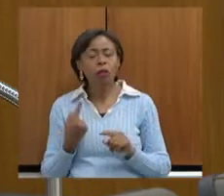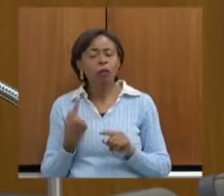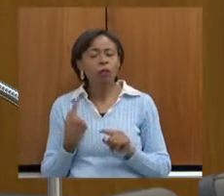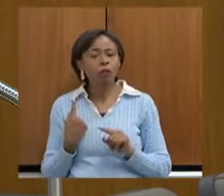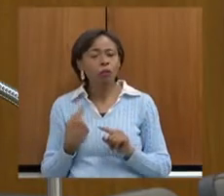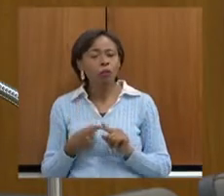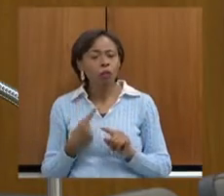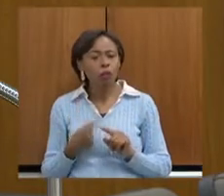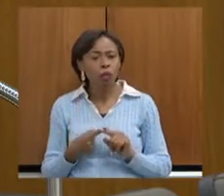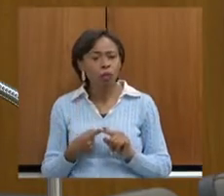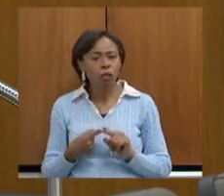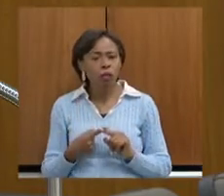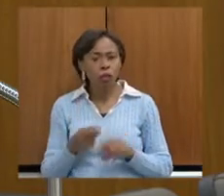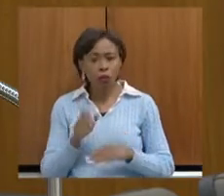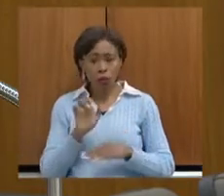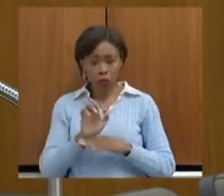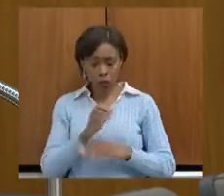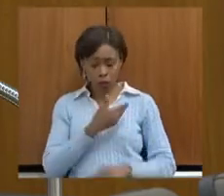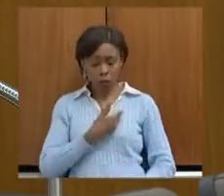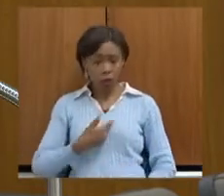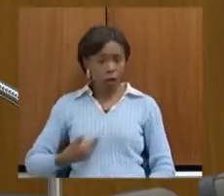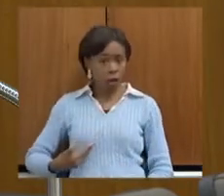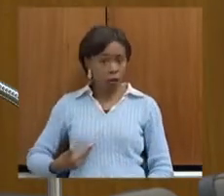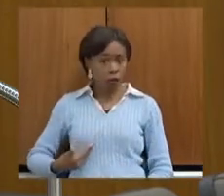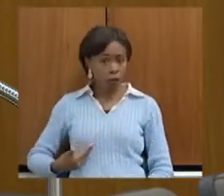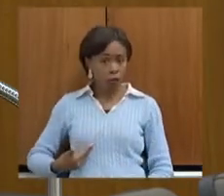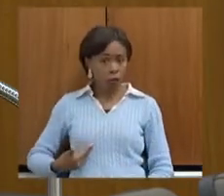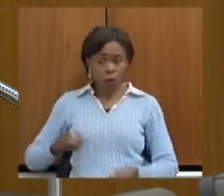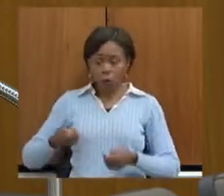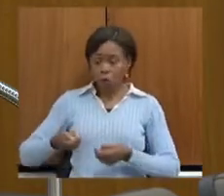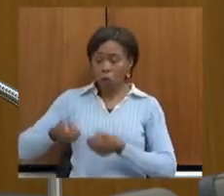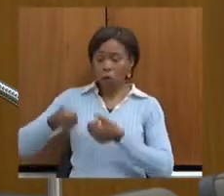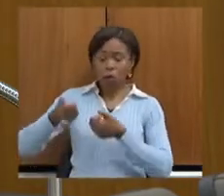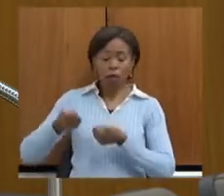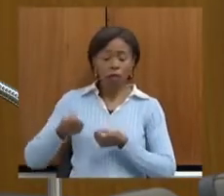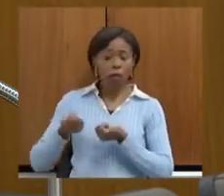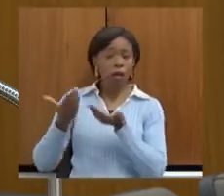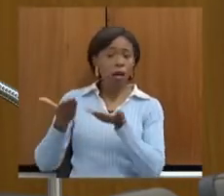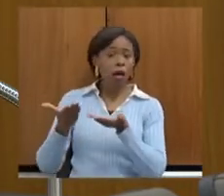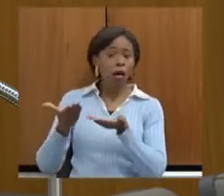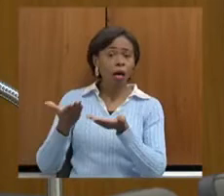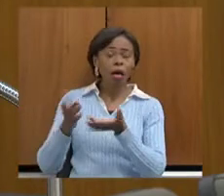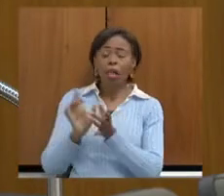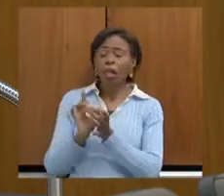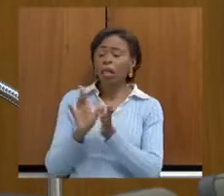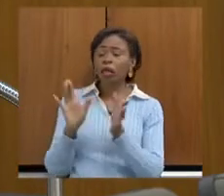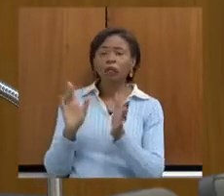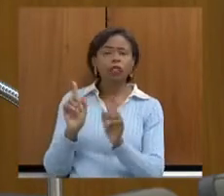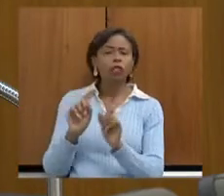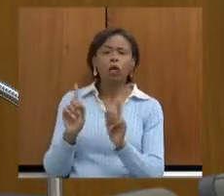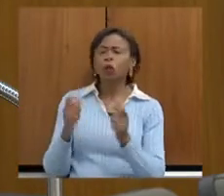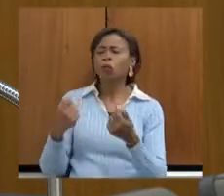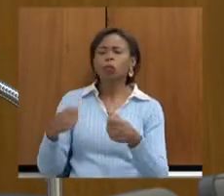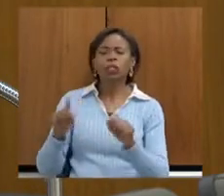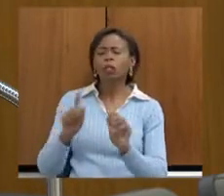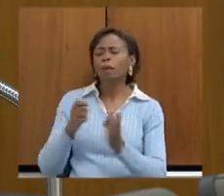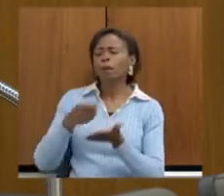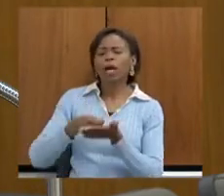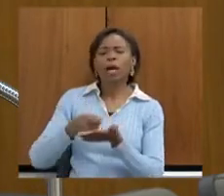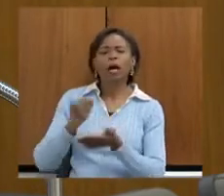estado continua dando o peças empresas o não pagamento dos impostos